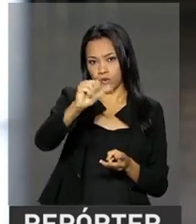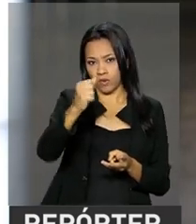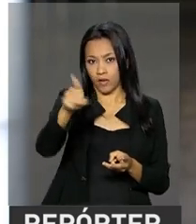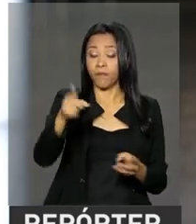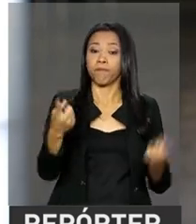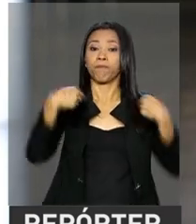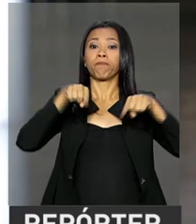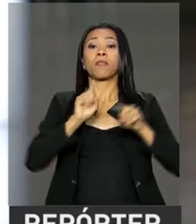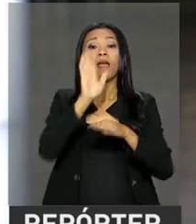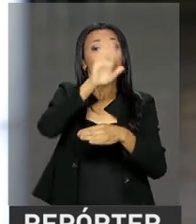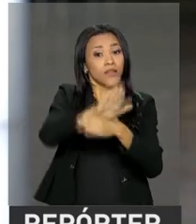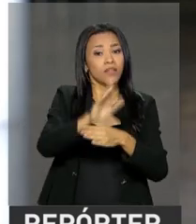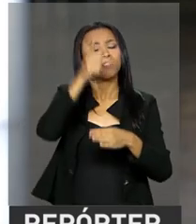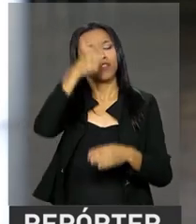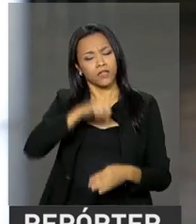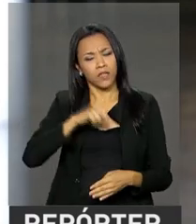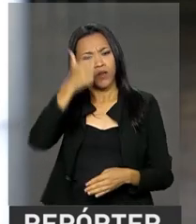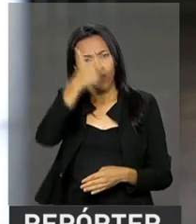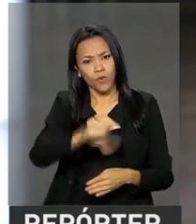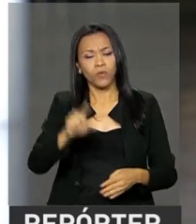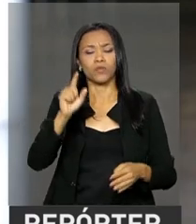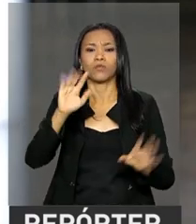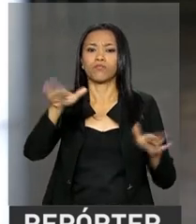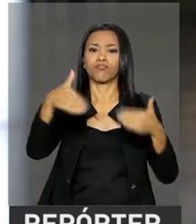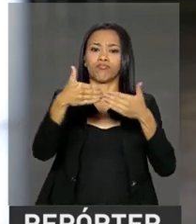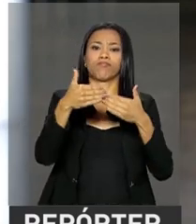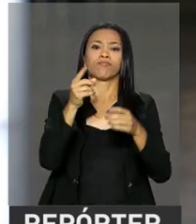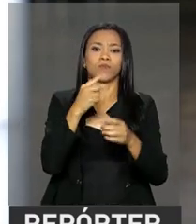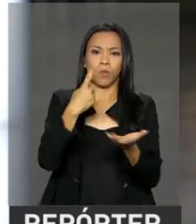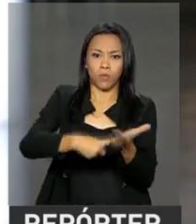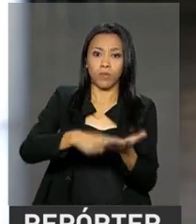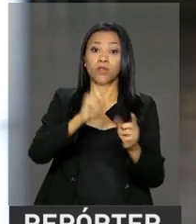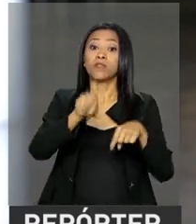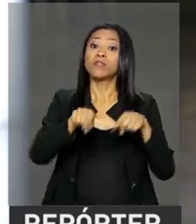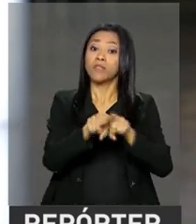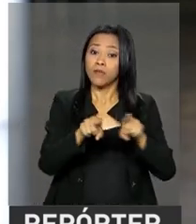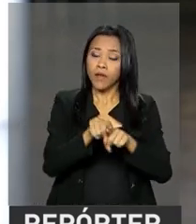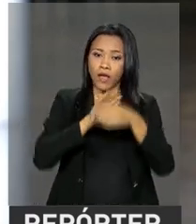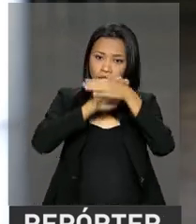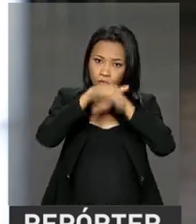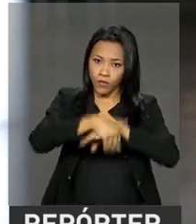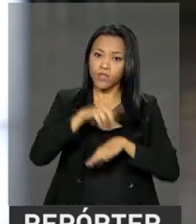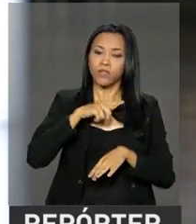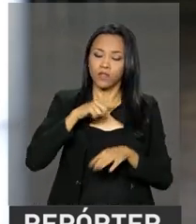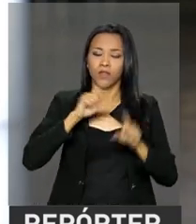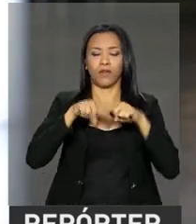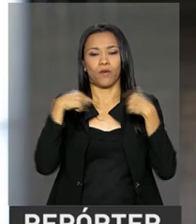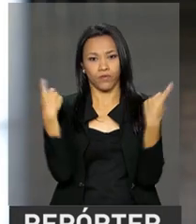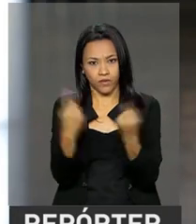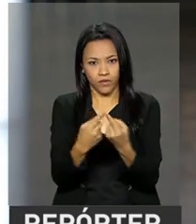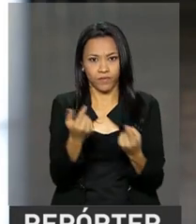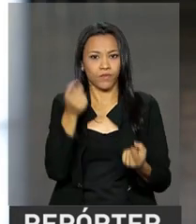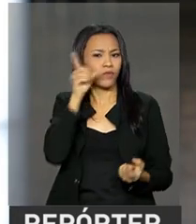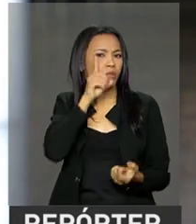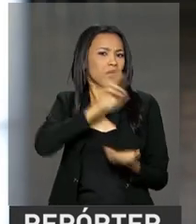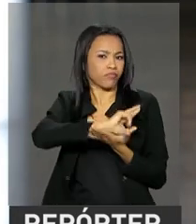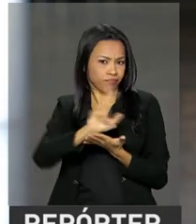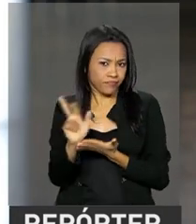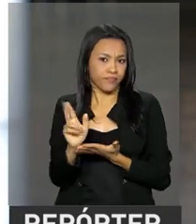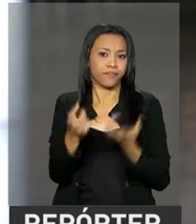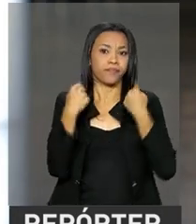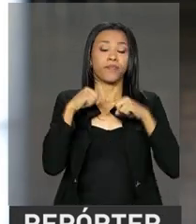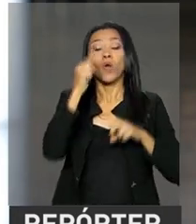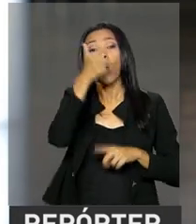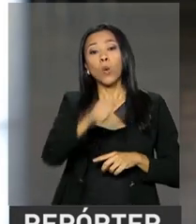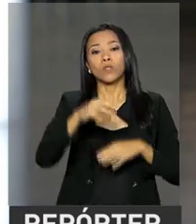presidente da Souza Cruz, Liel Miranda, e à noite tem reunião com parlamentares. E uma outra informação,